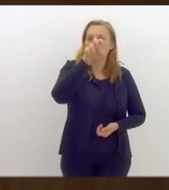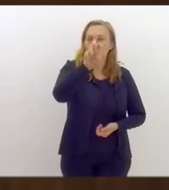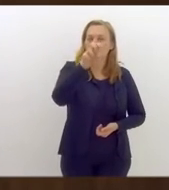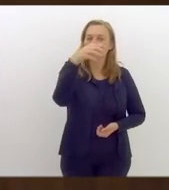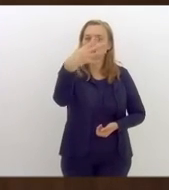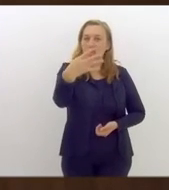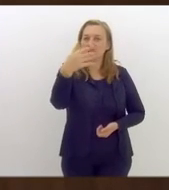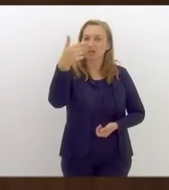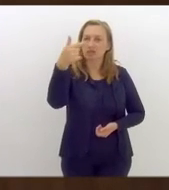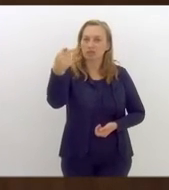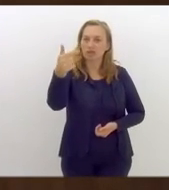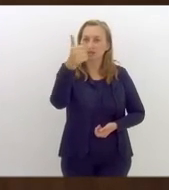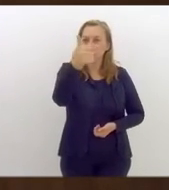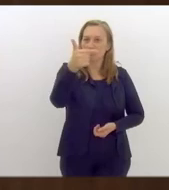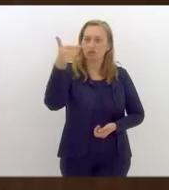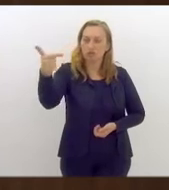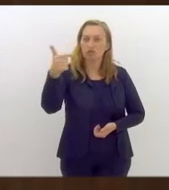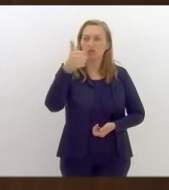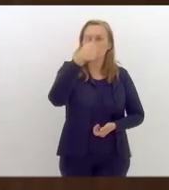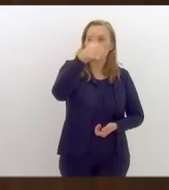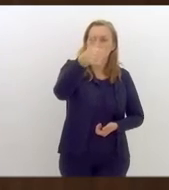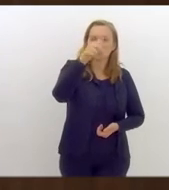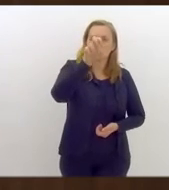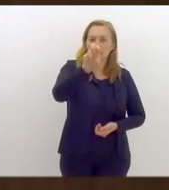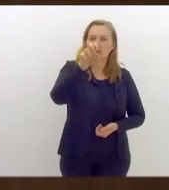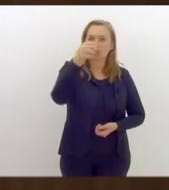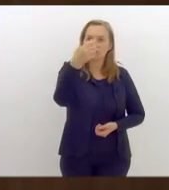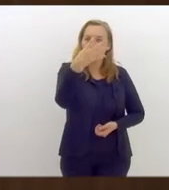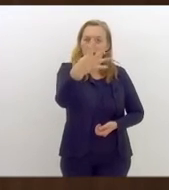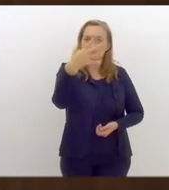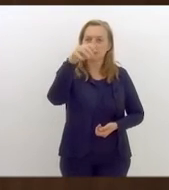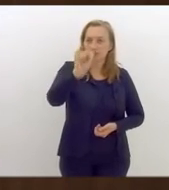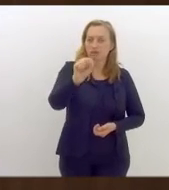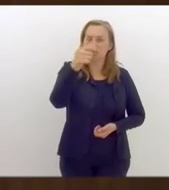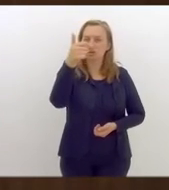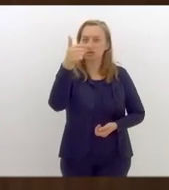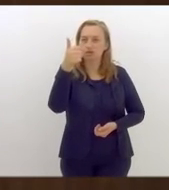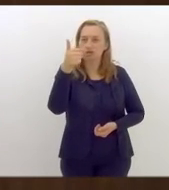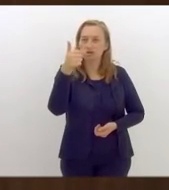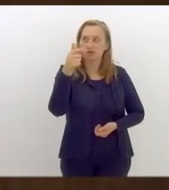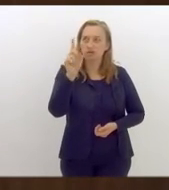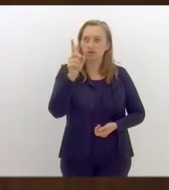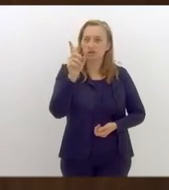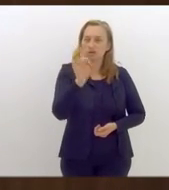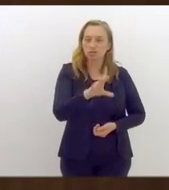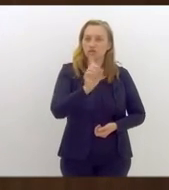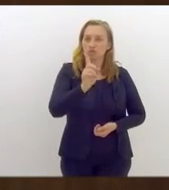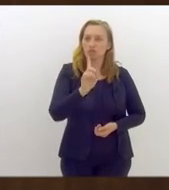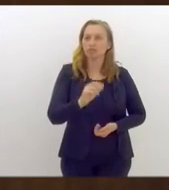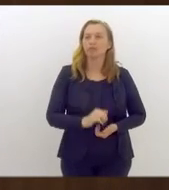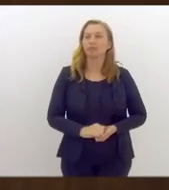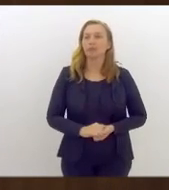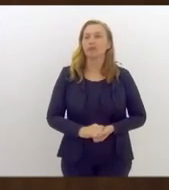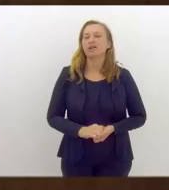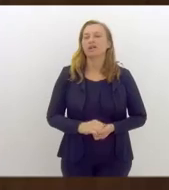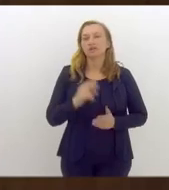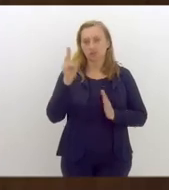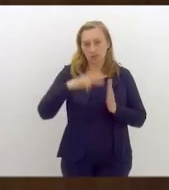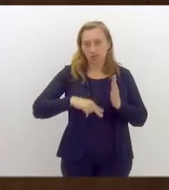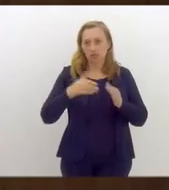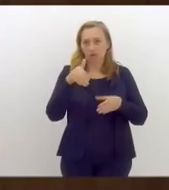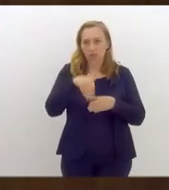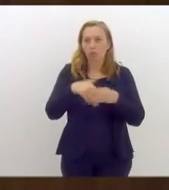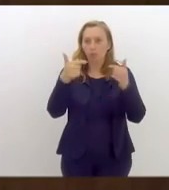1547 de 2022, 1548 de 2000 e não, esse último não, perdão. Então, li agora as